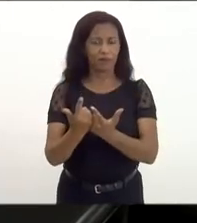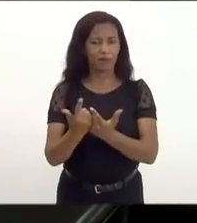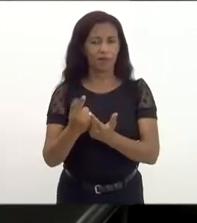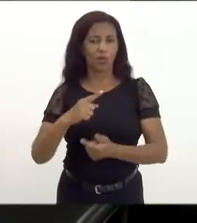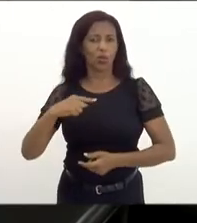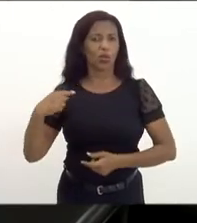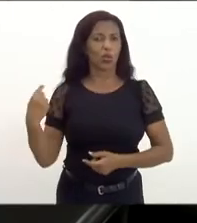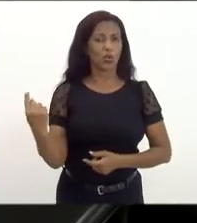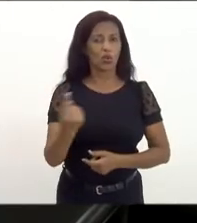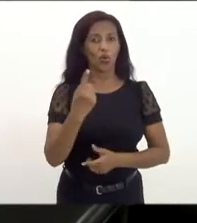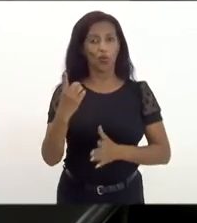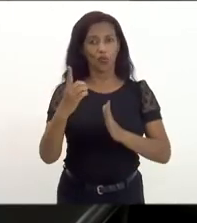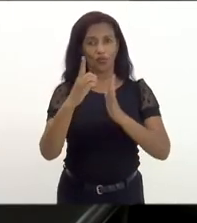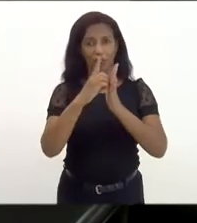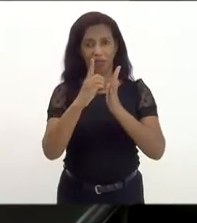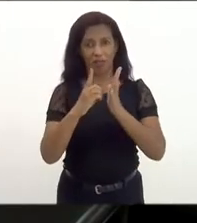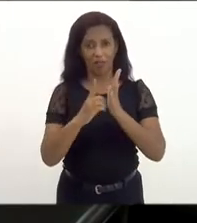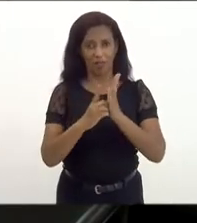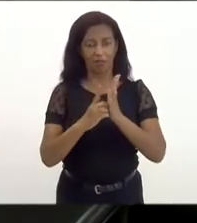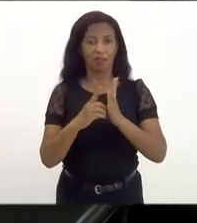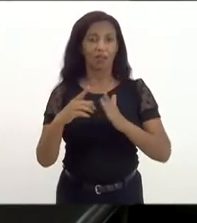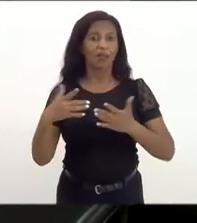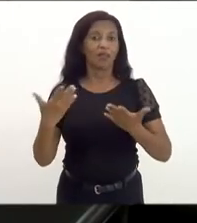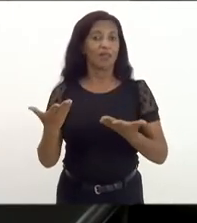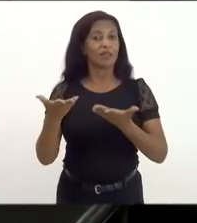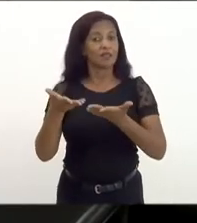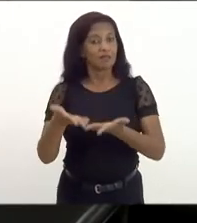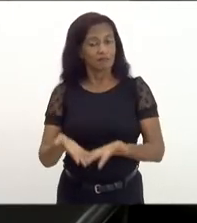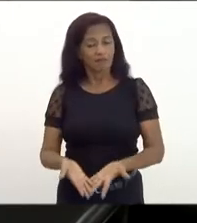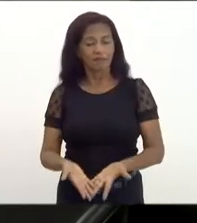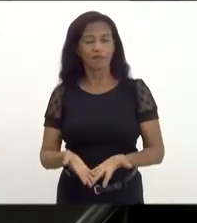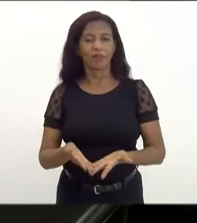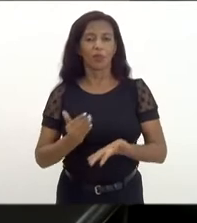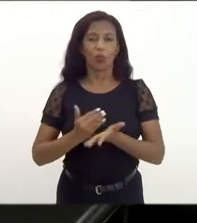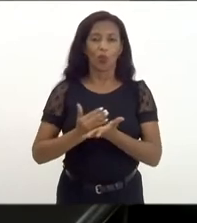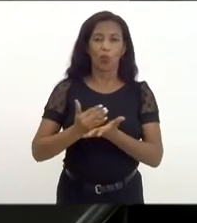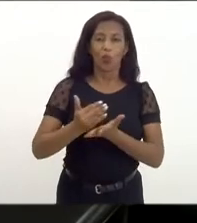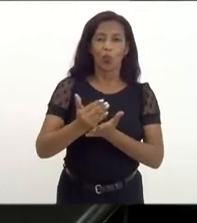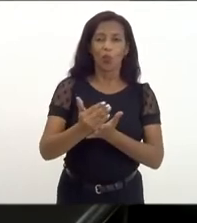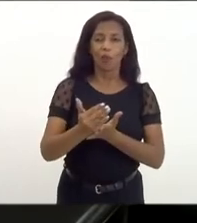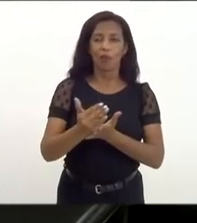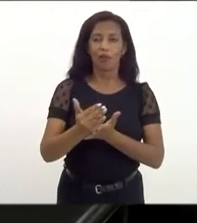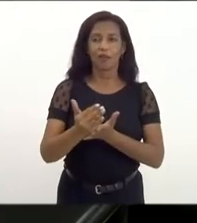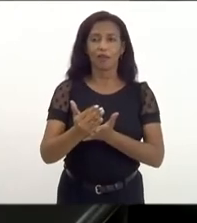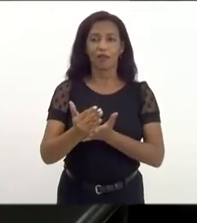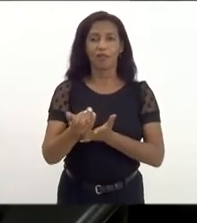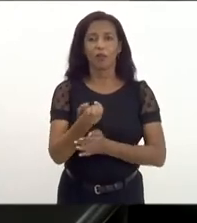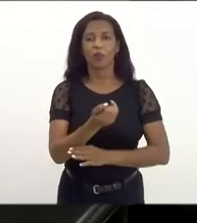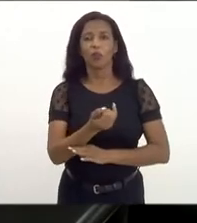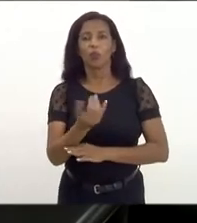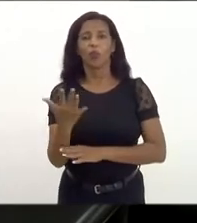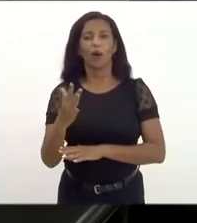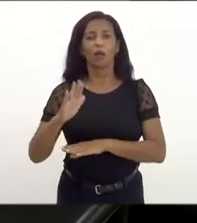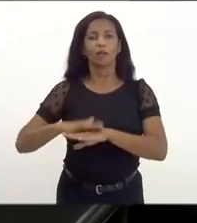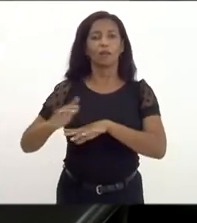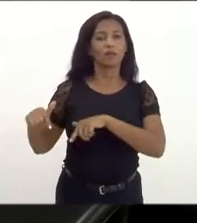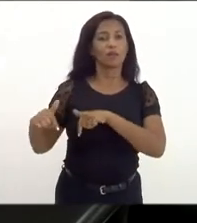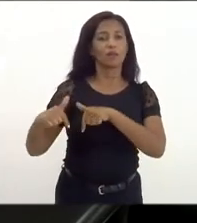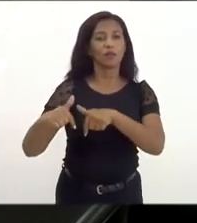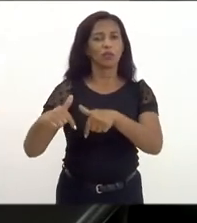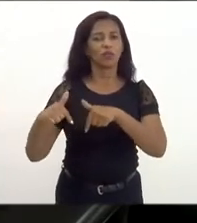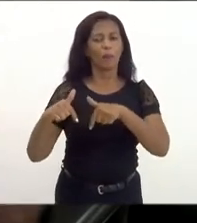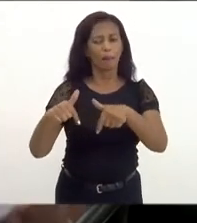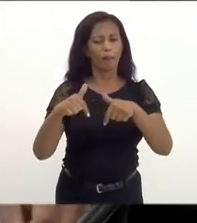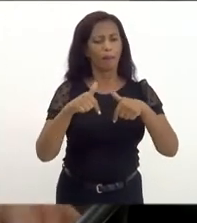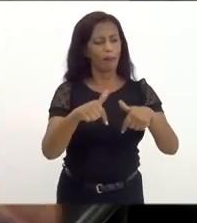gente faz um novo decreto E aí a gente começa a estabelecer Quais são as ações